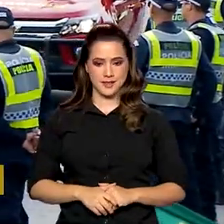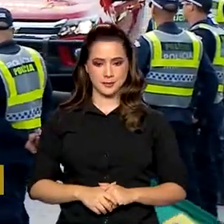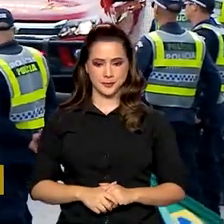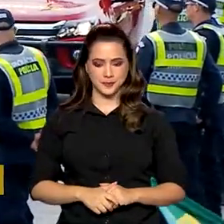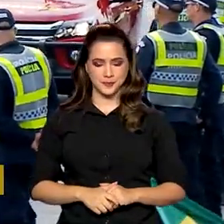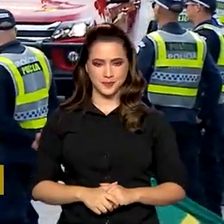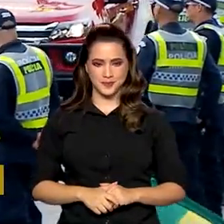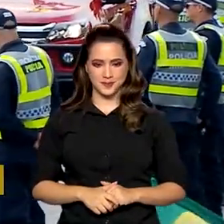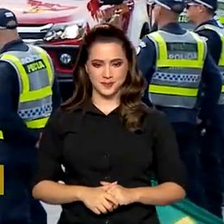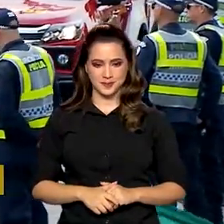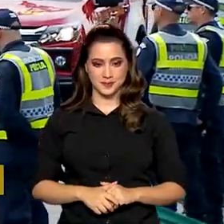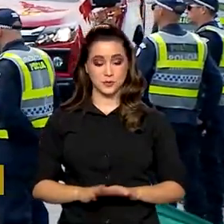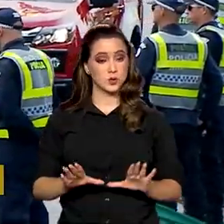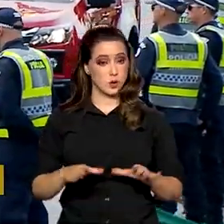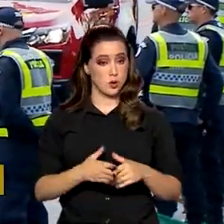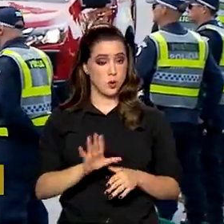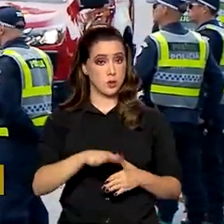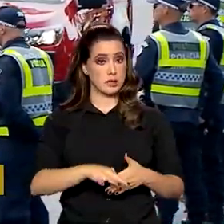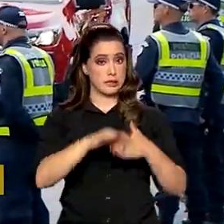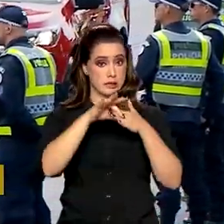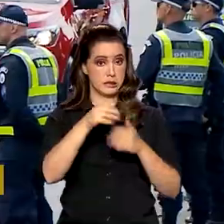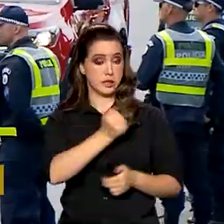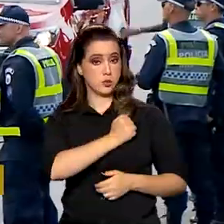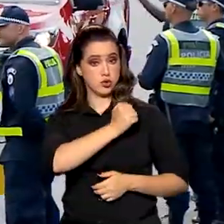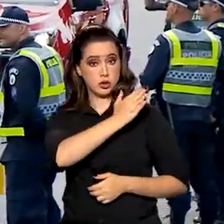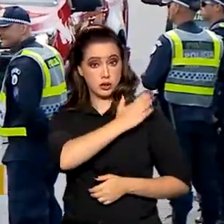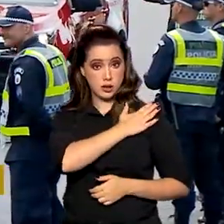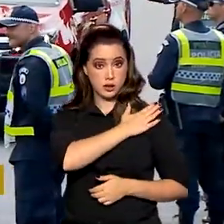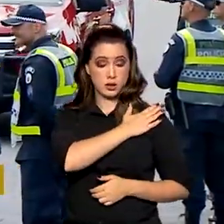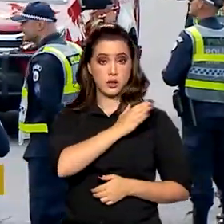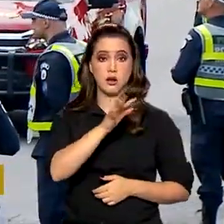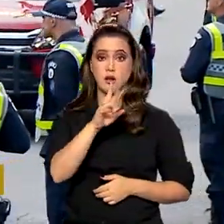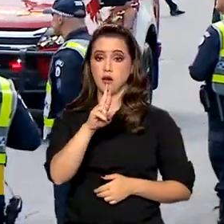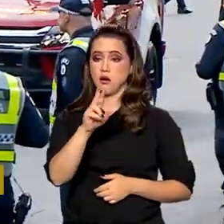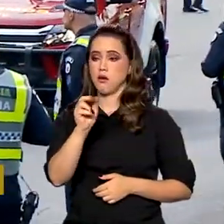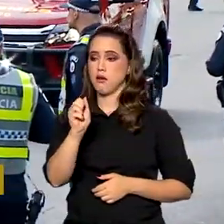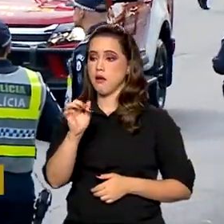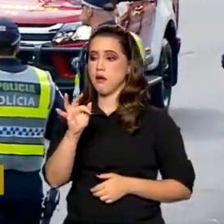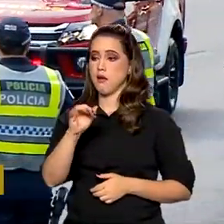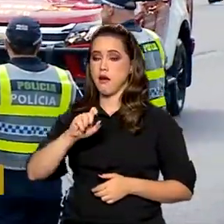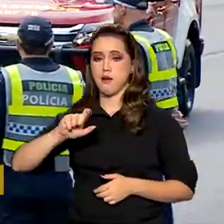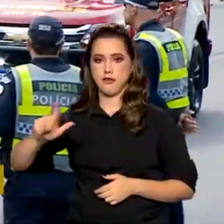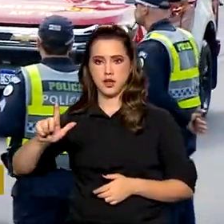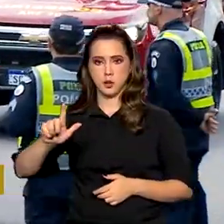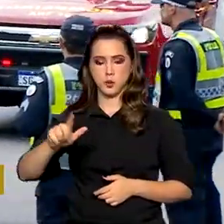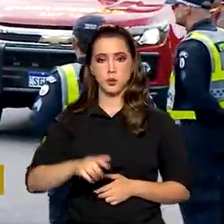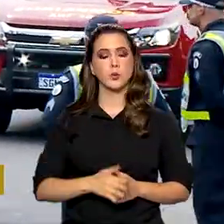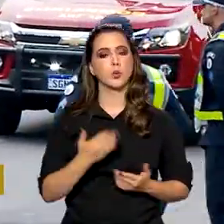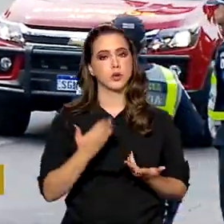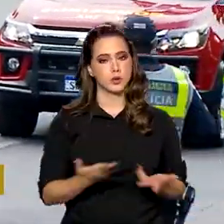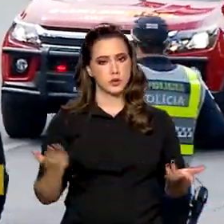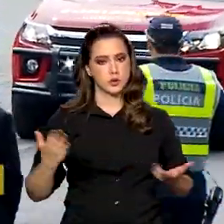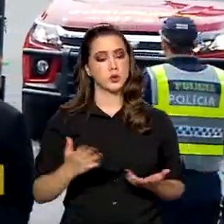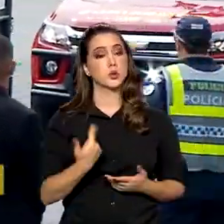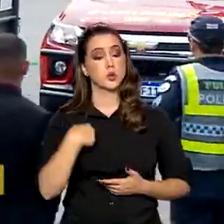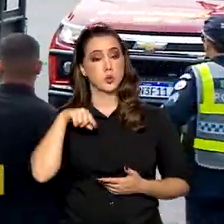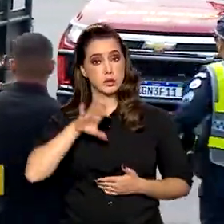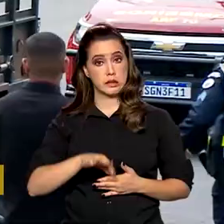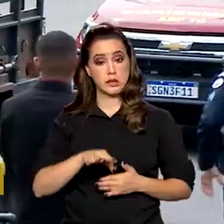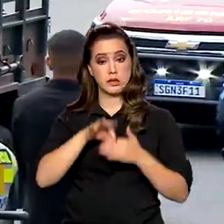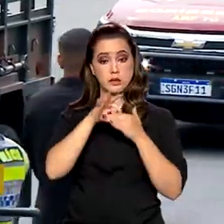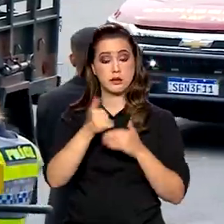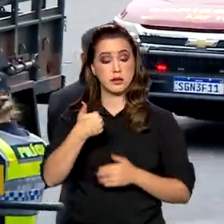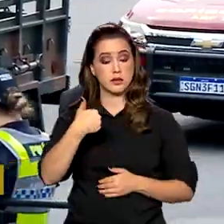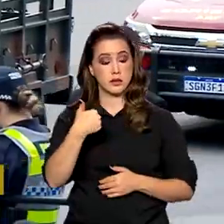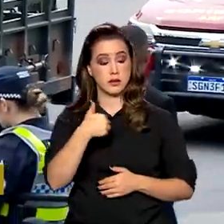O comandante do desfile militar é o general de brigada Rafael de Castro Troviso, comandante da 11ª Região